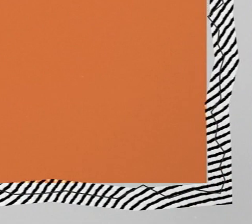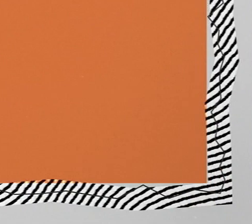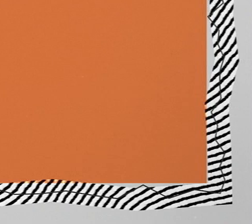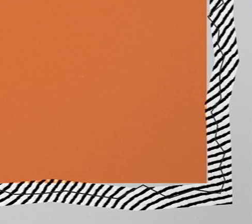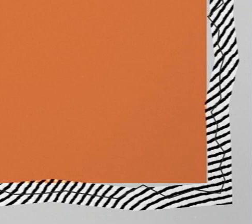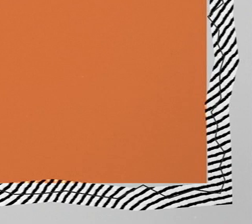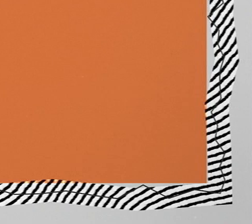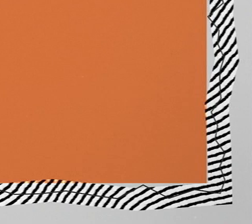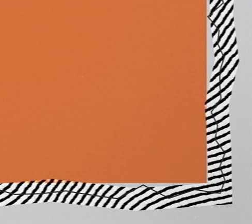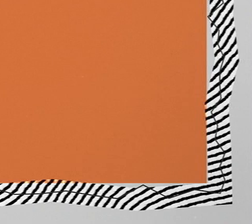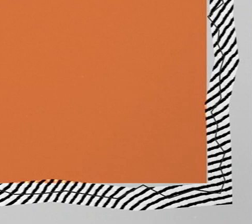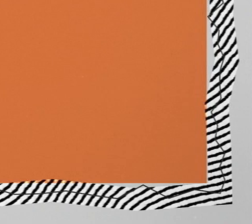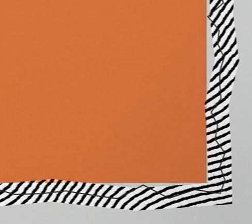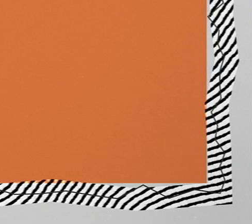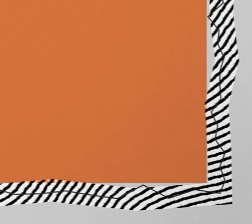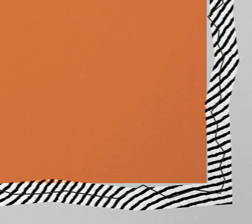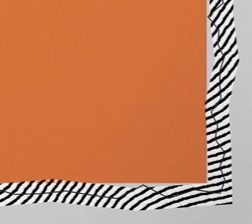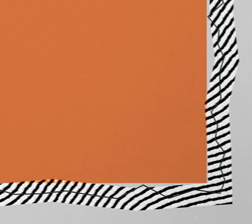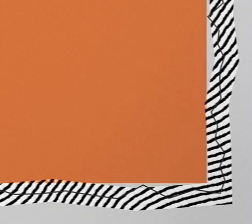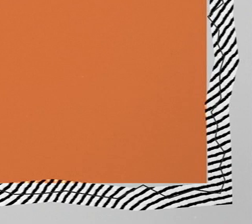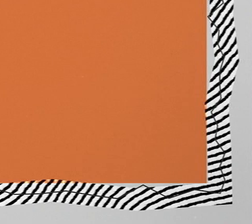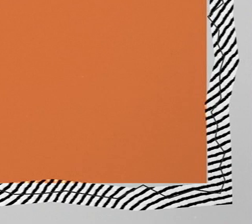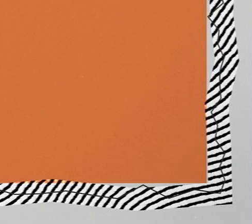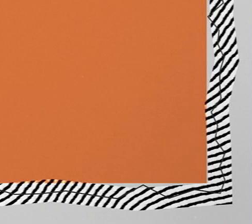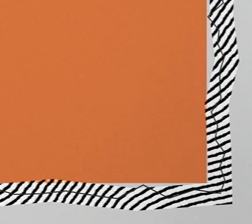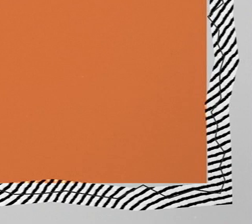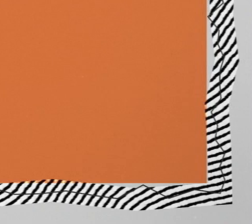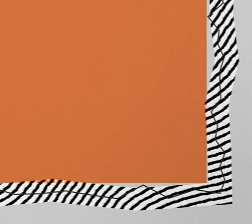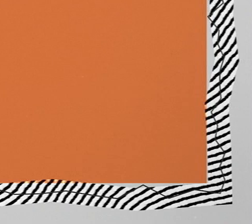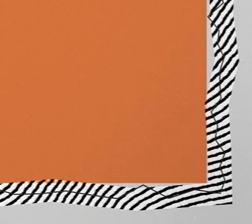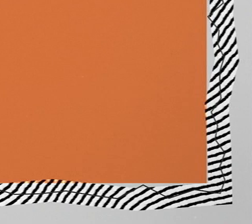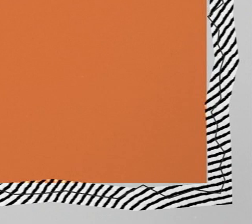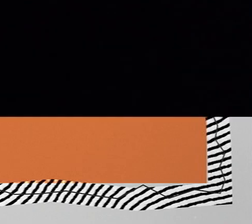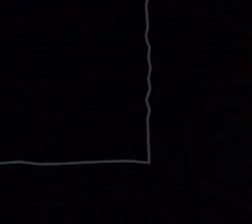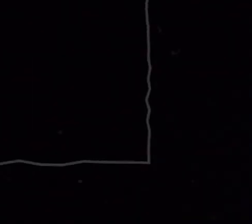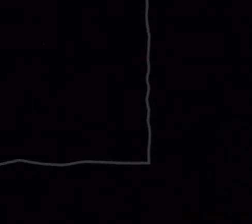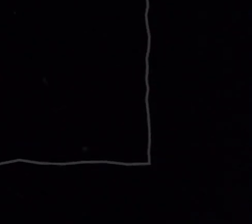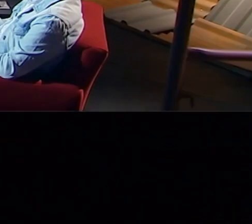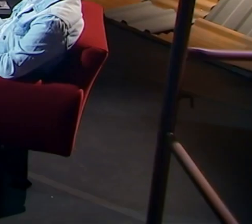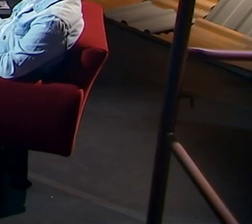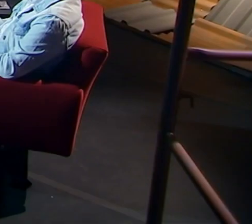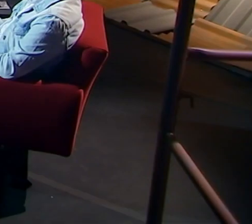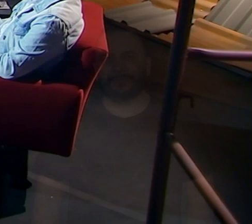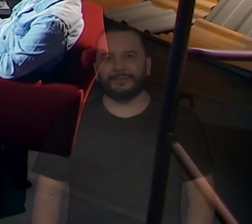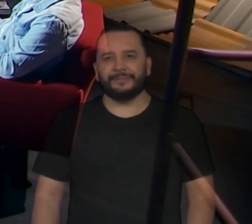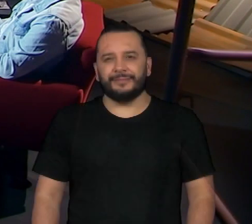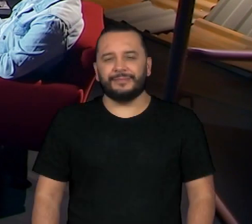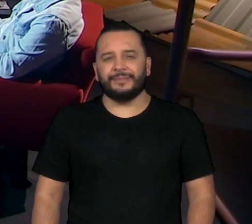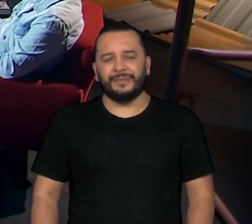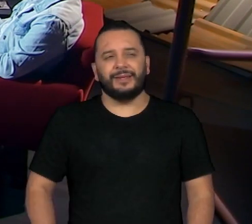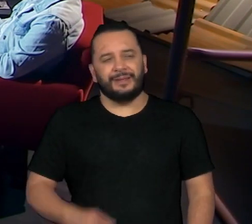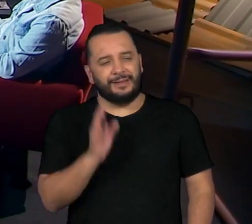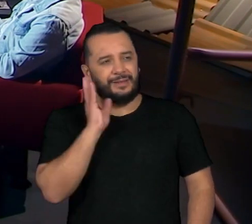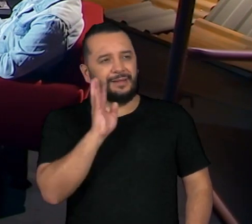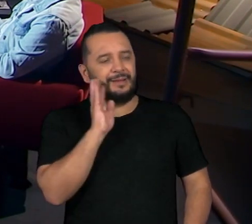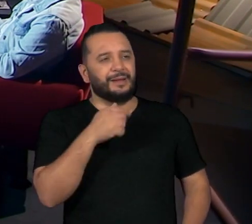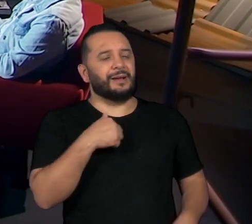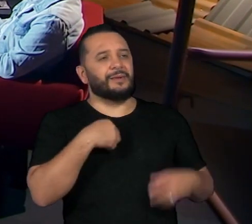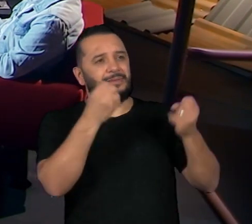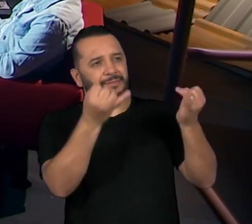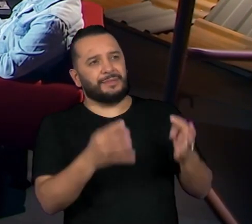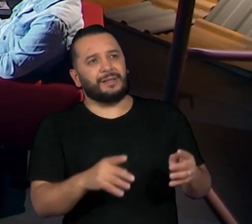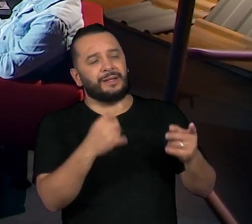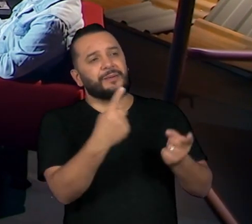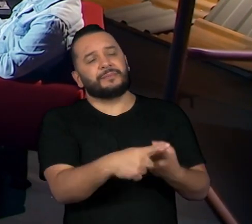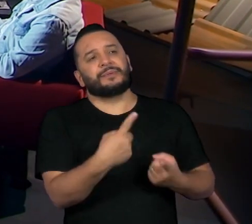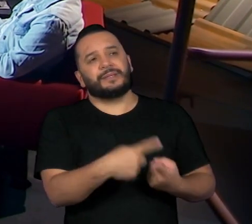É, é legal a gente falar isso porque tá, existe essa